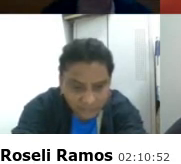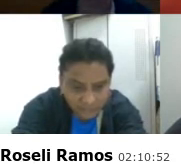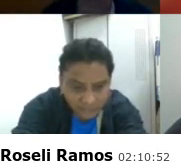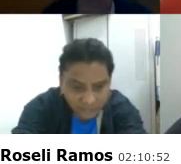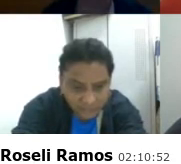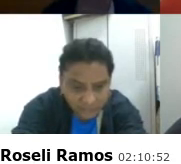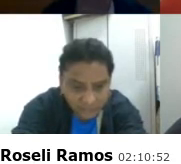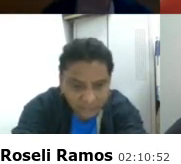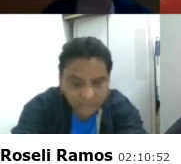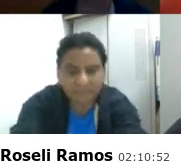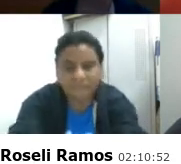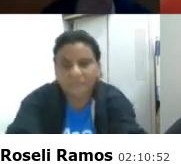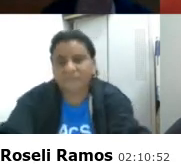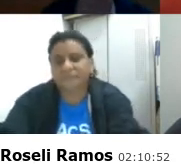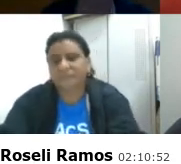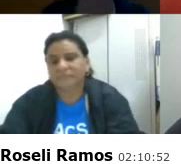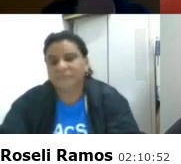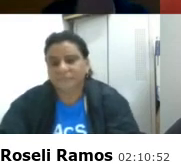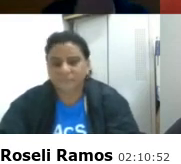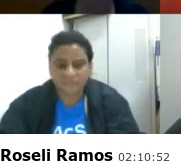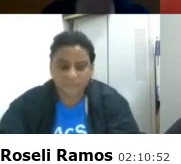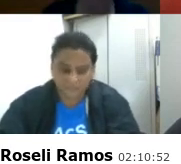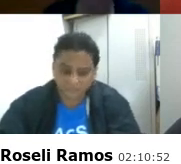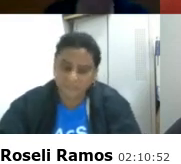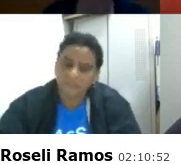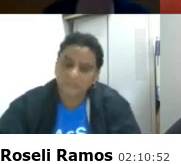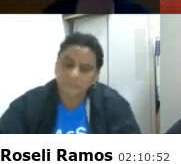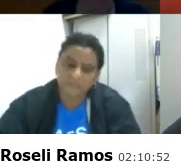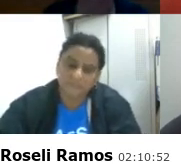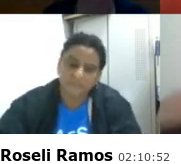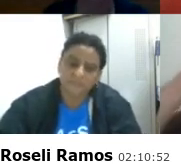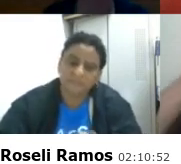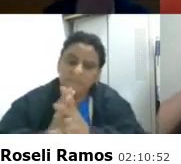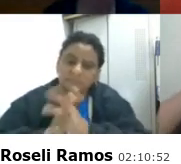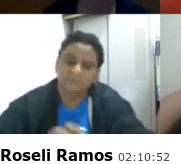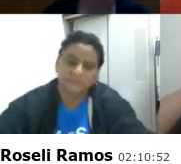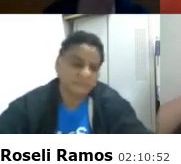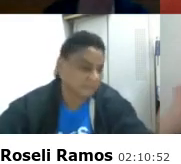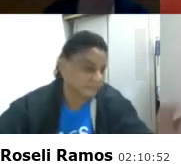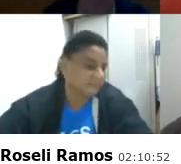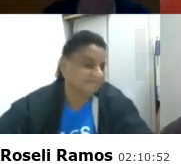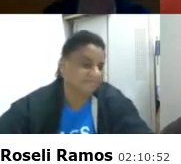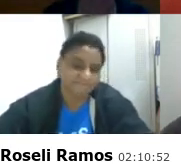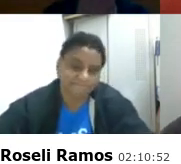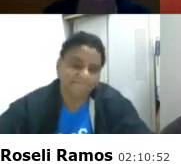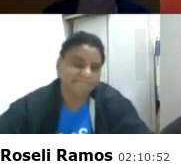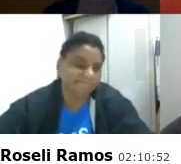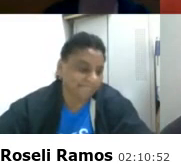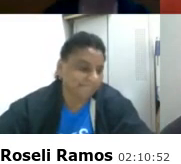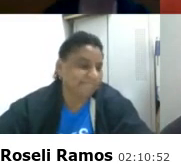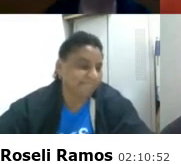a gente fica por aqui agradecendo a cada um de vocês de novo agradeço a saúde certo a Emerson que fez nosso card pessoal da